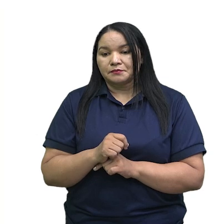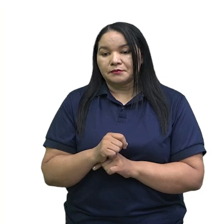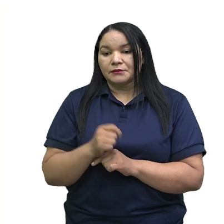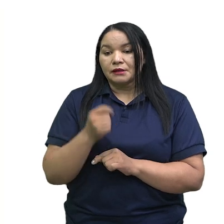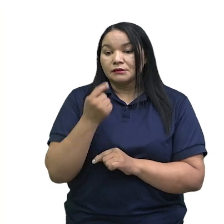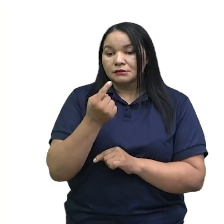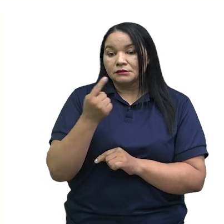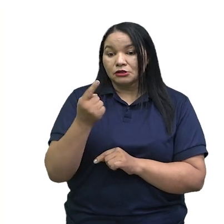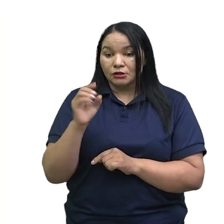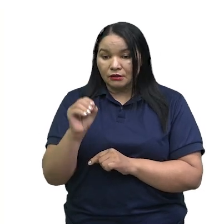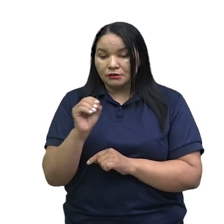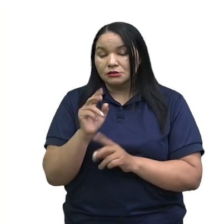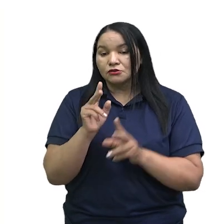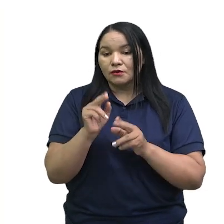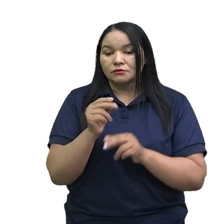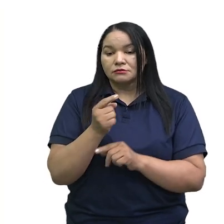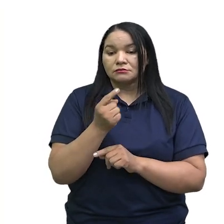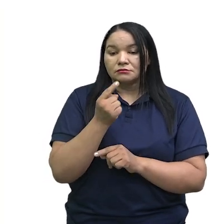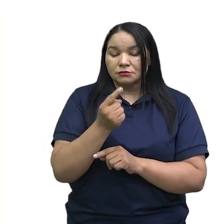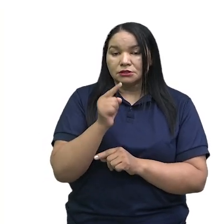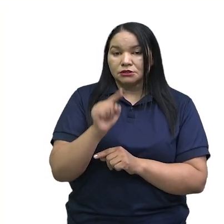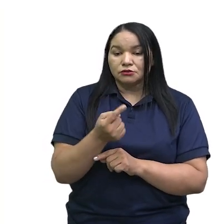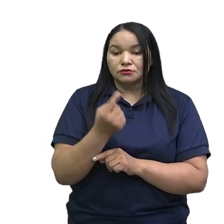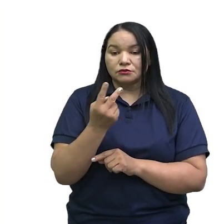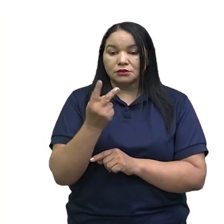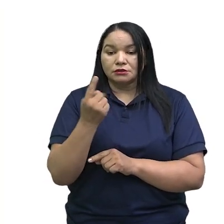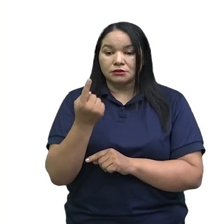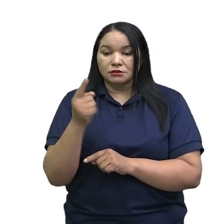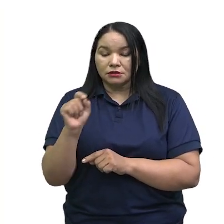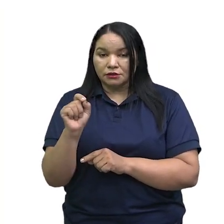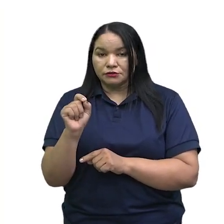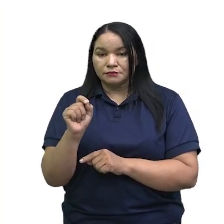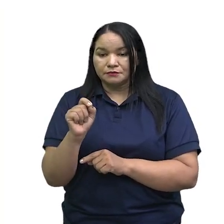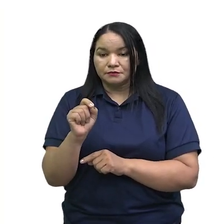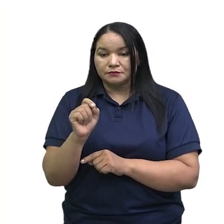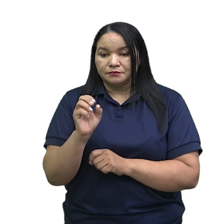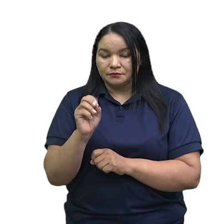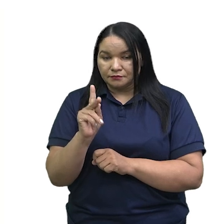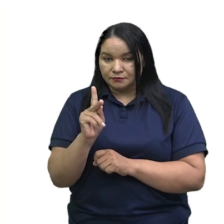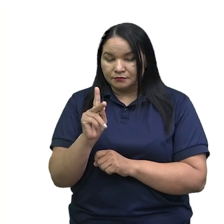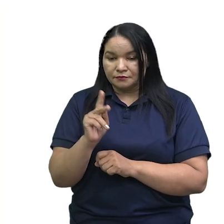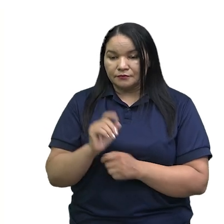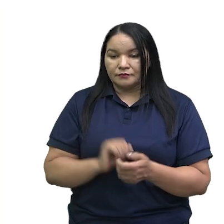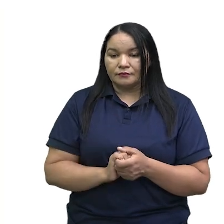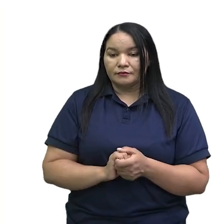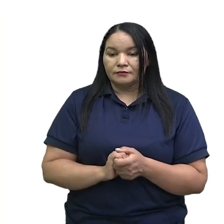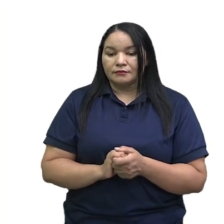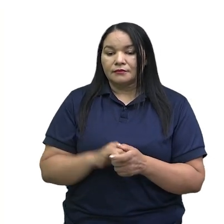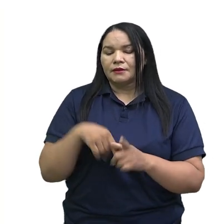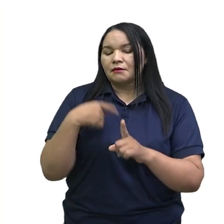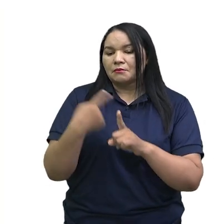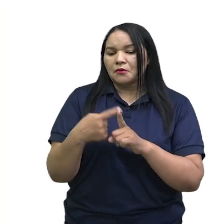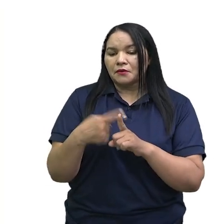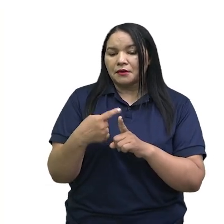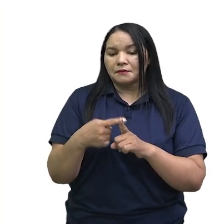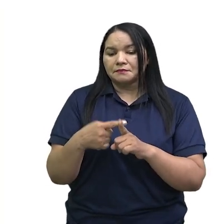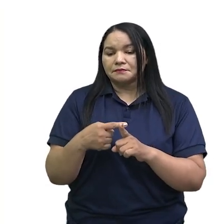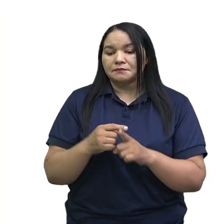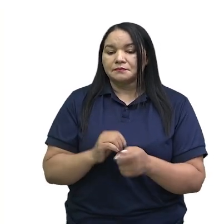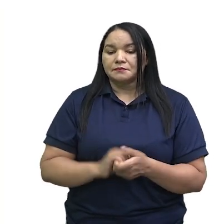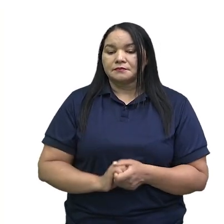ter aqui um resultado igual a 1.210, ó. Beleza, pessoal? Justamente por